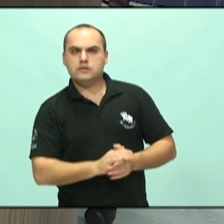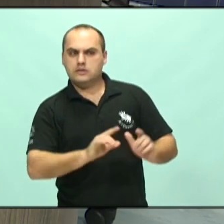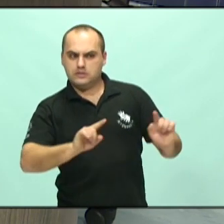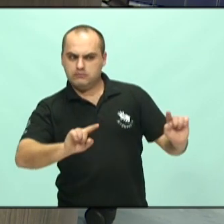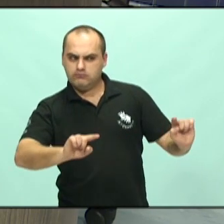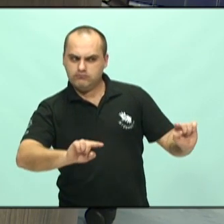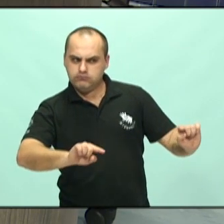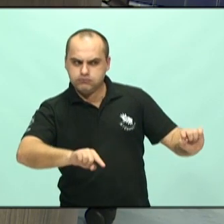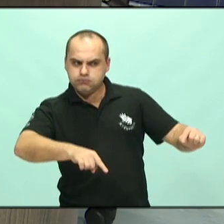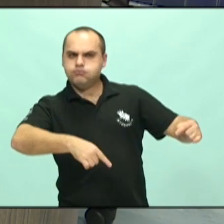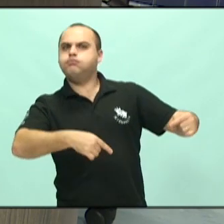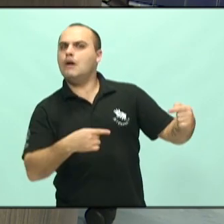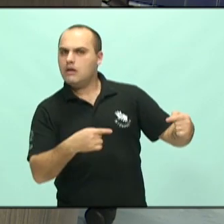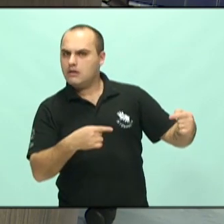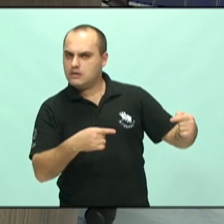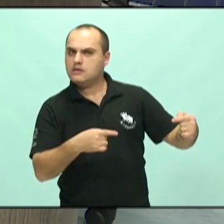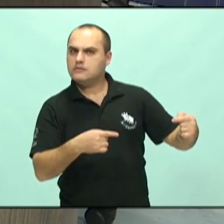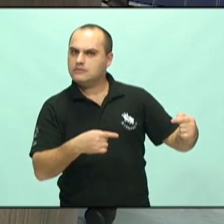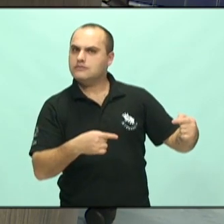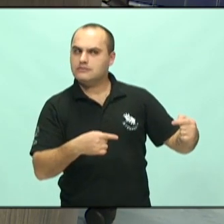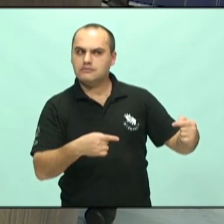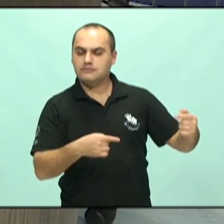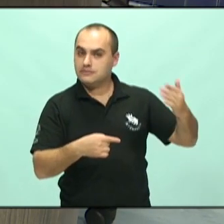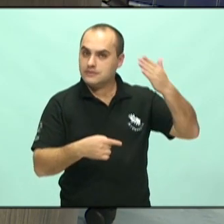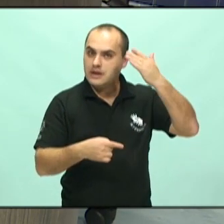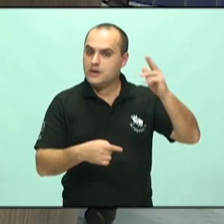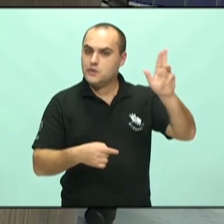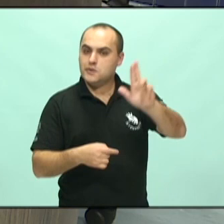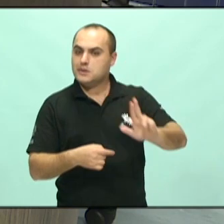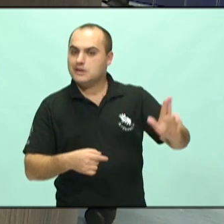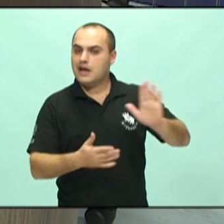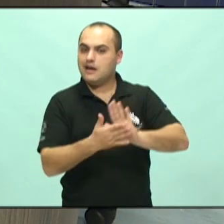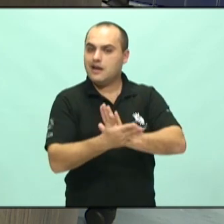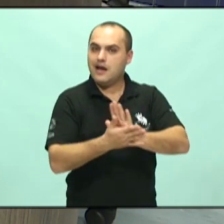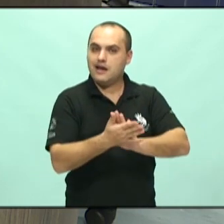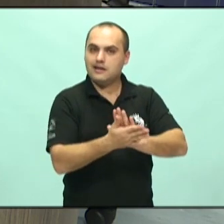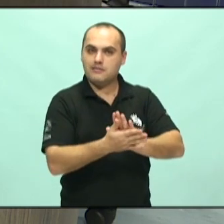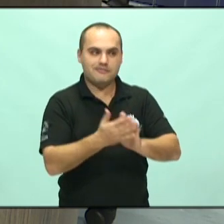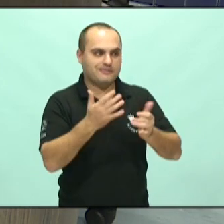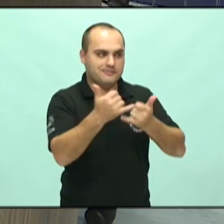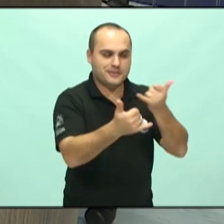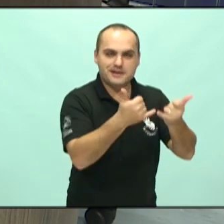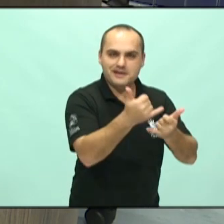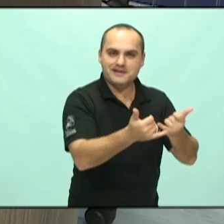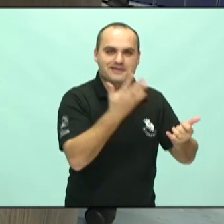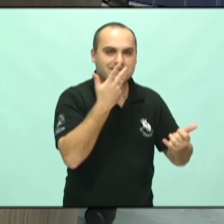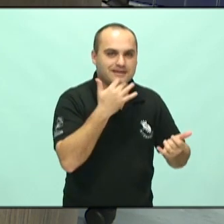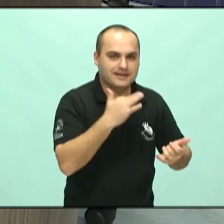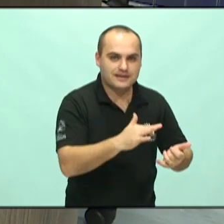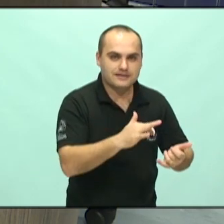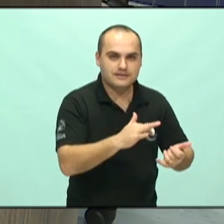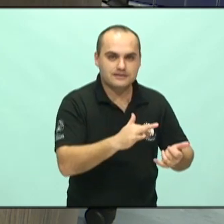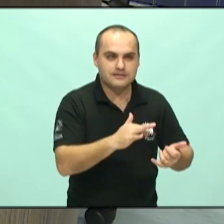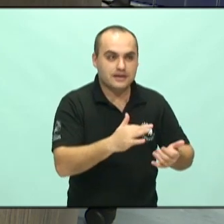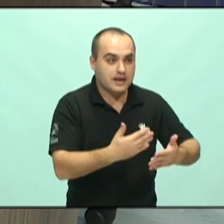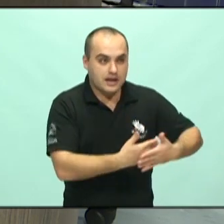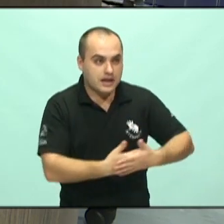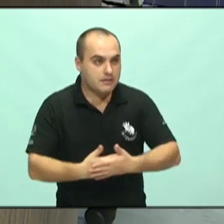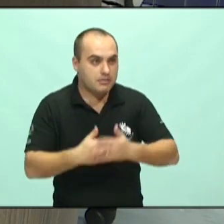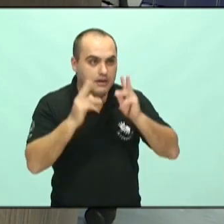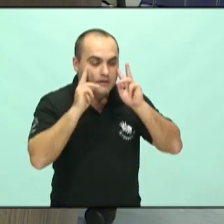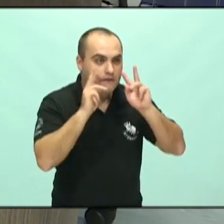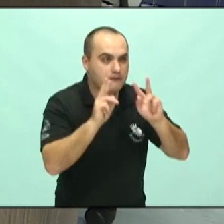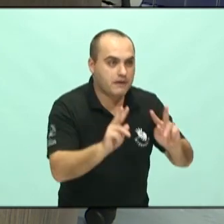itens e elementos apelativos e mesmo assim manter a atenção de bebês? É um